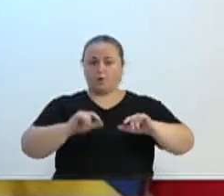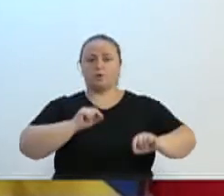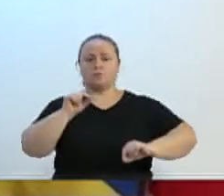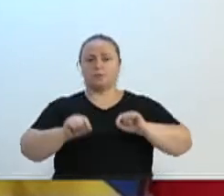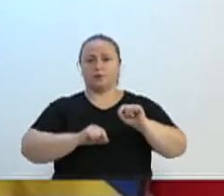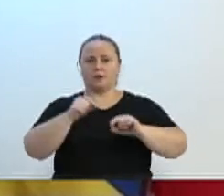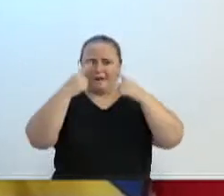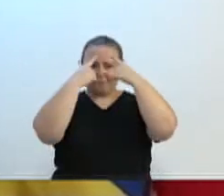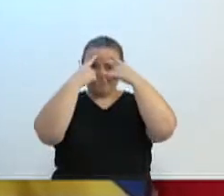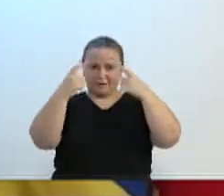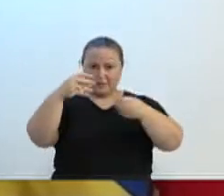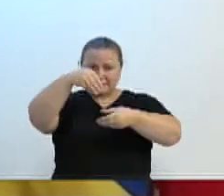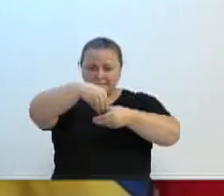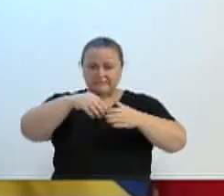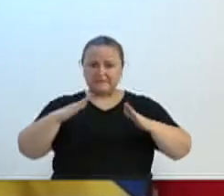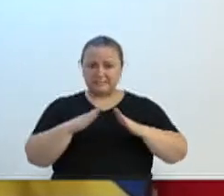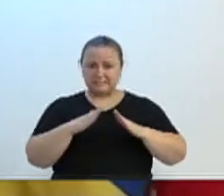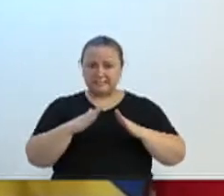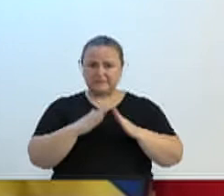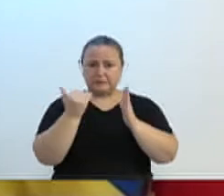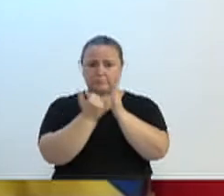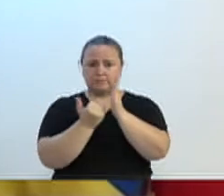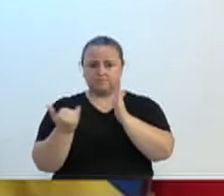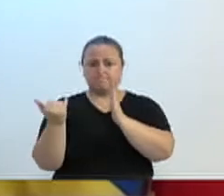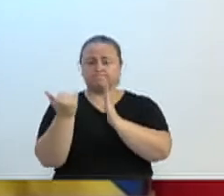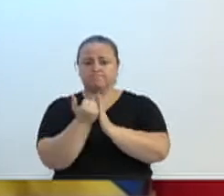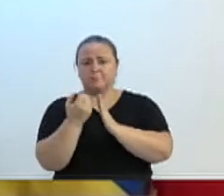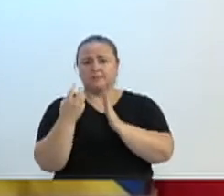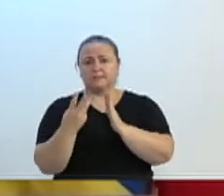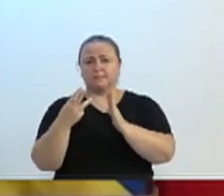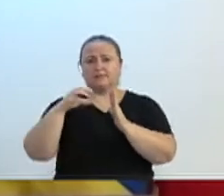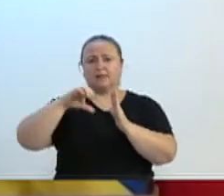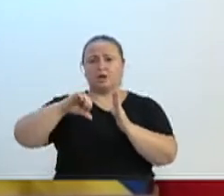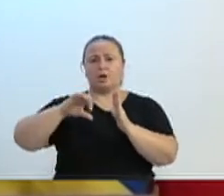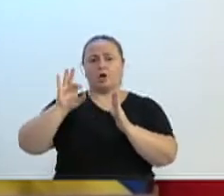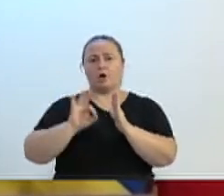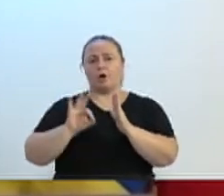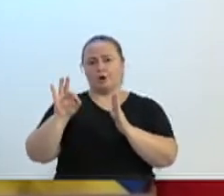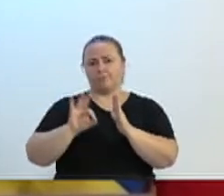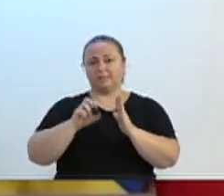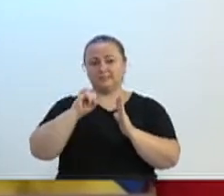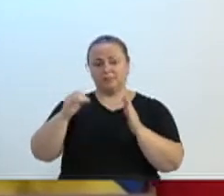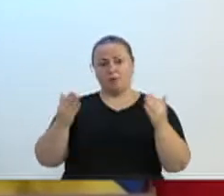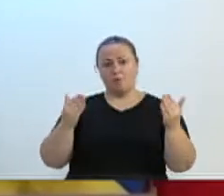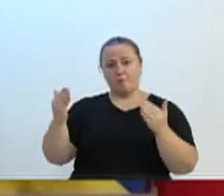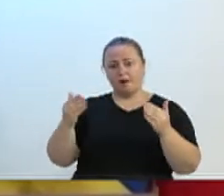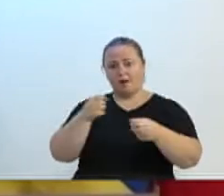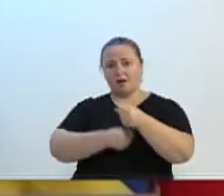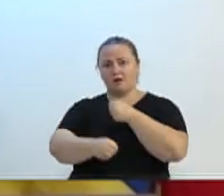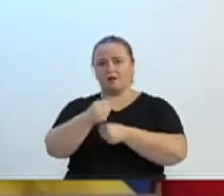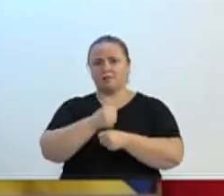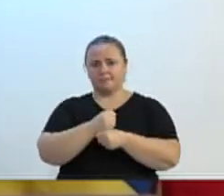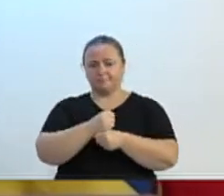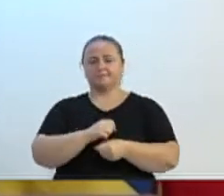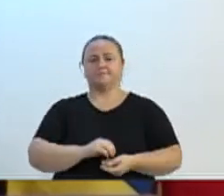doméstica cresceram 39% em comparação ao mesmo período do ano passado. Com a proibição de